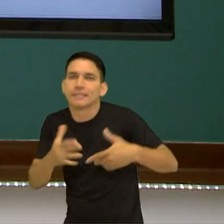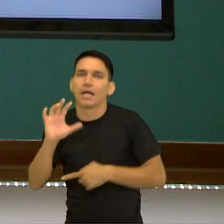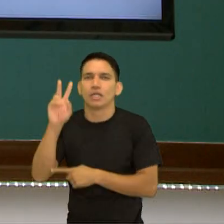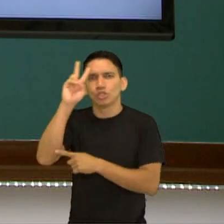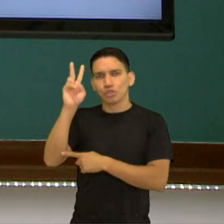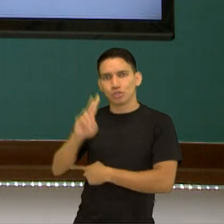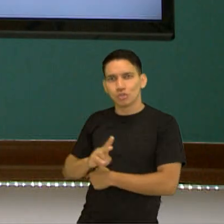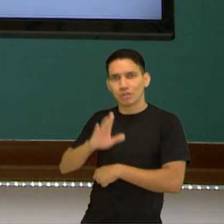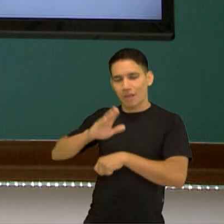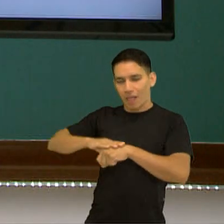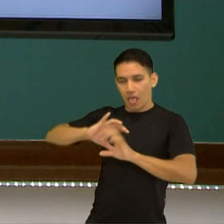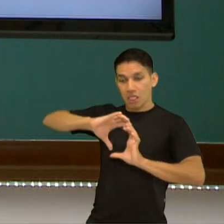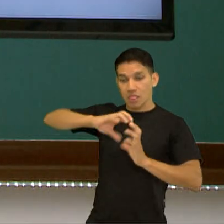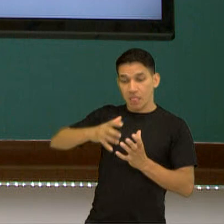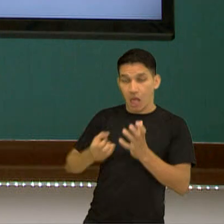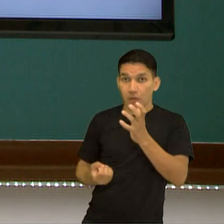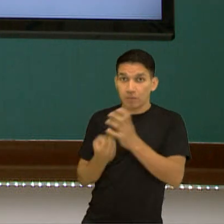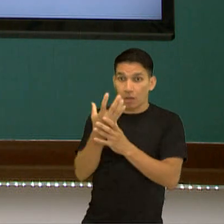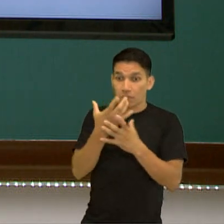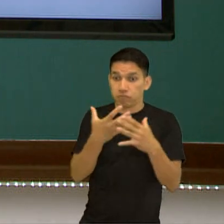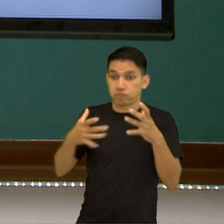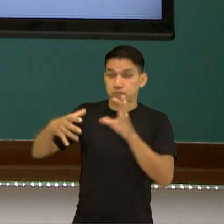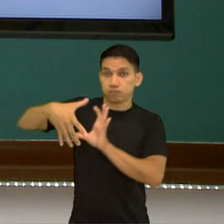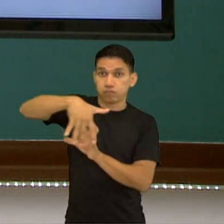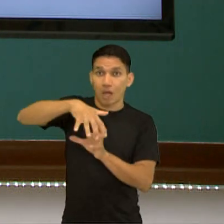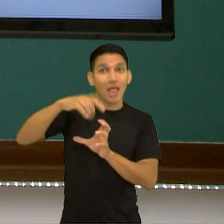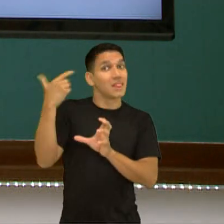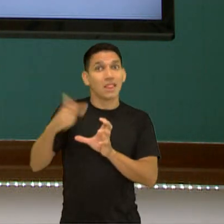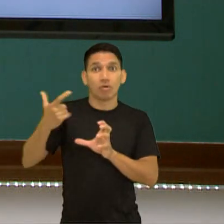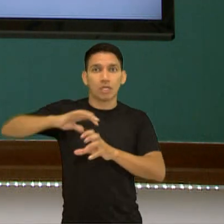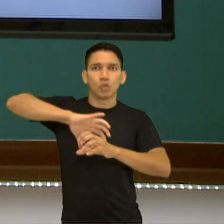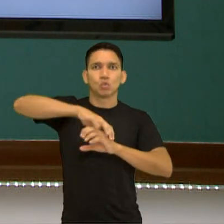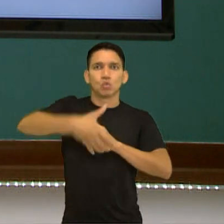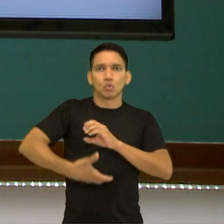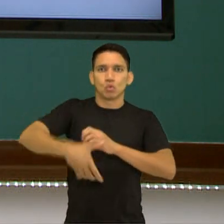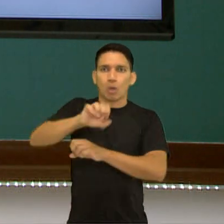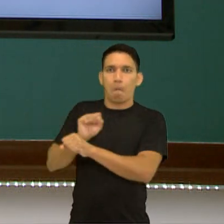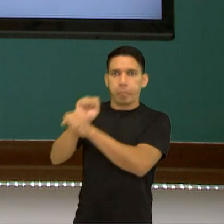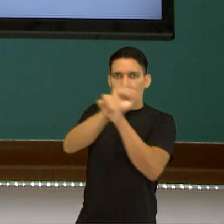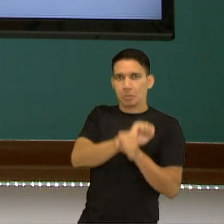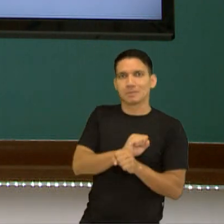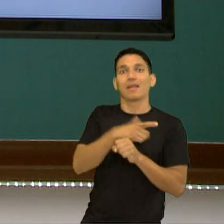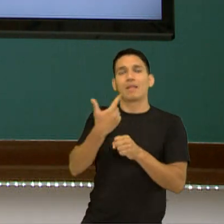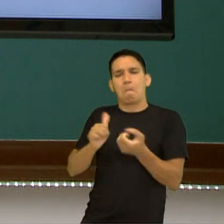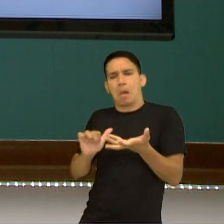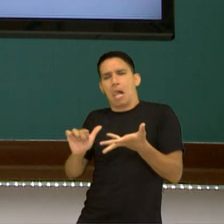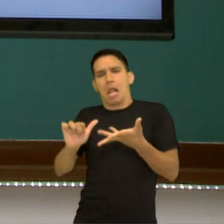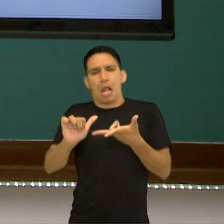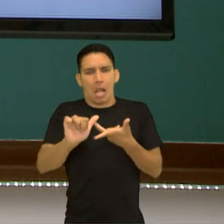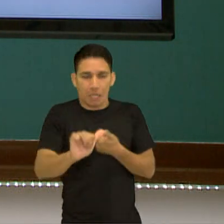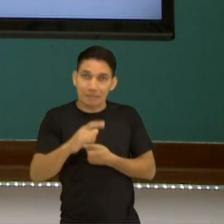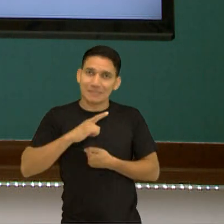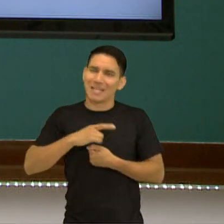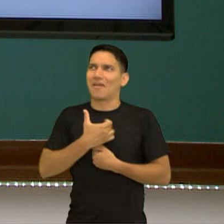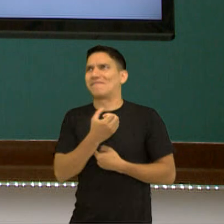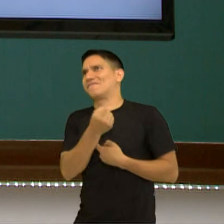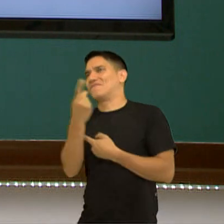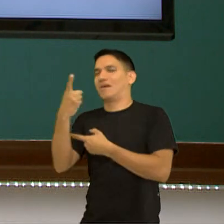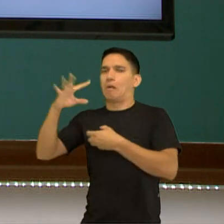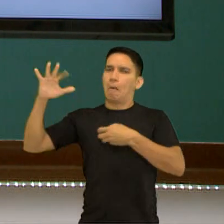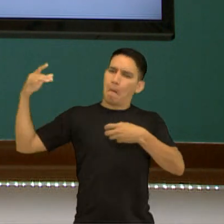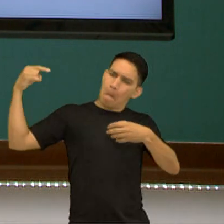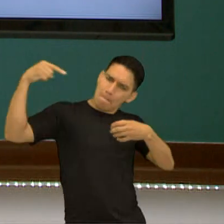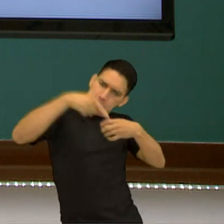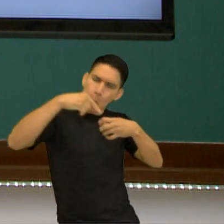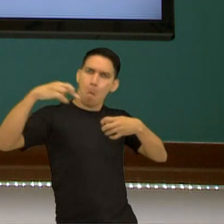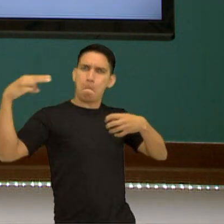a Terra se formou, ela não tinha essa proteção. Então, vários elementos, vários corpos celestes vinham e se